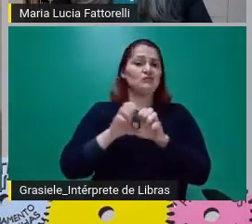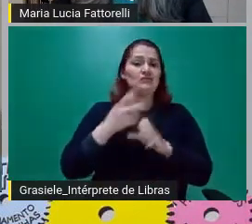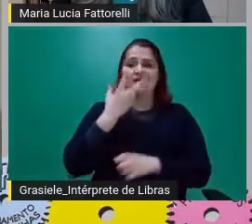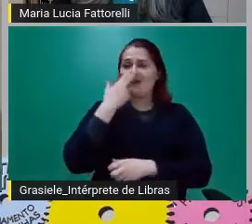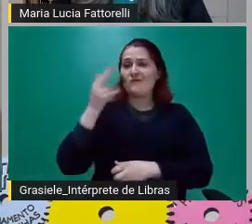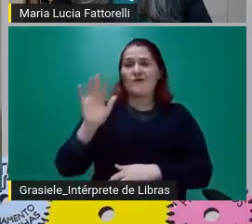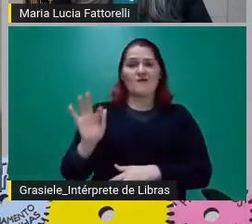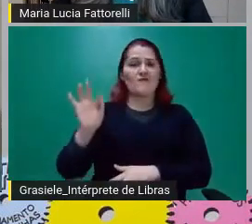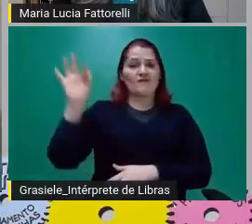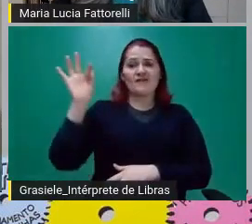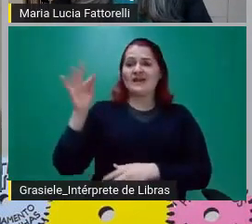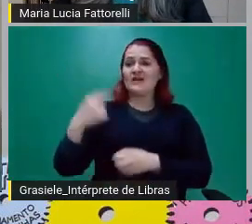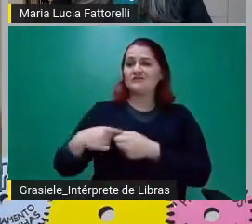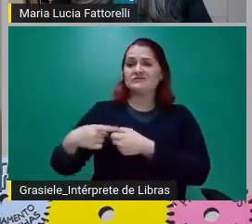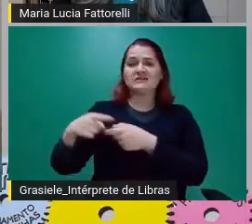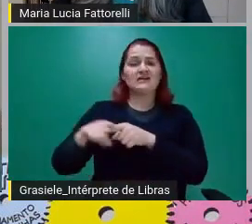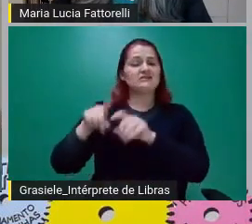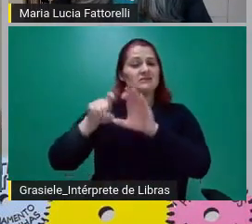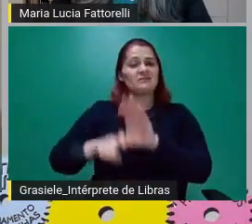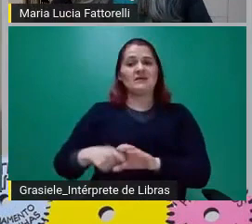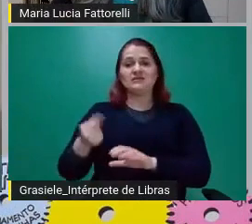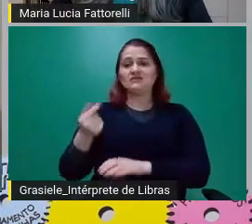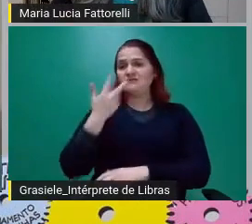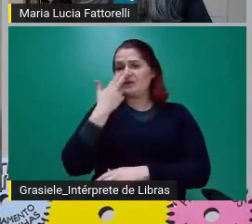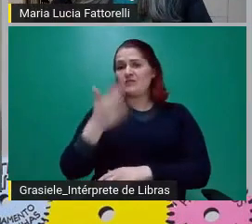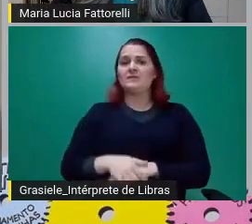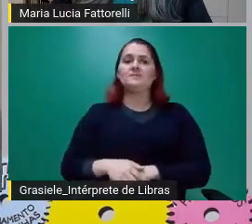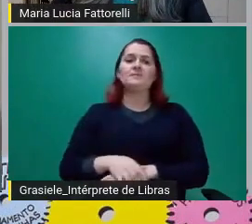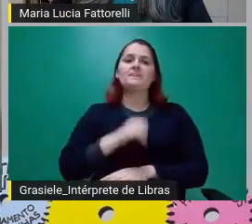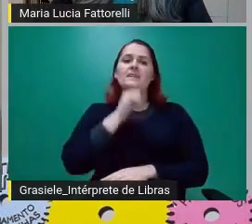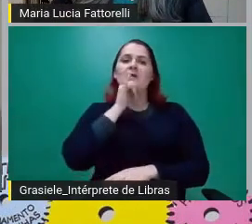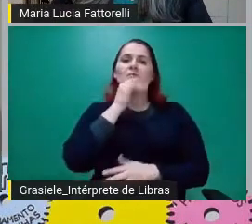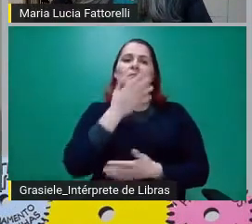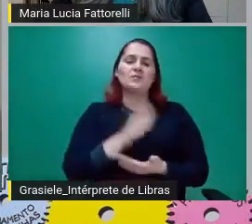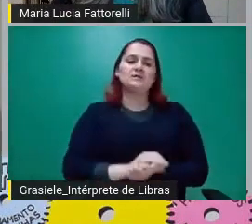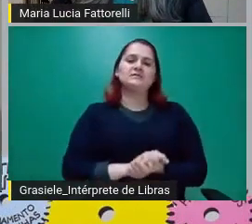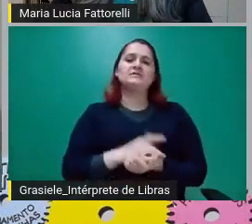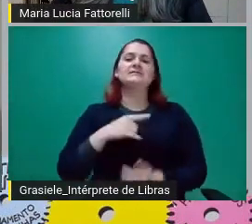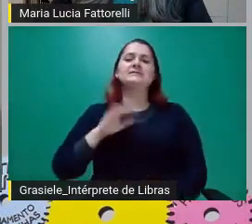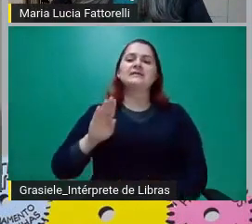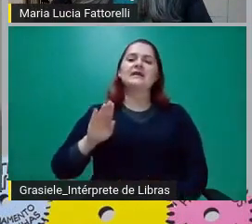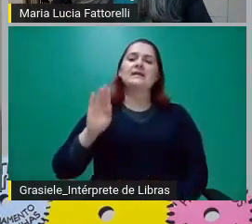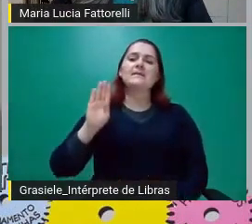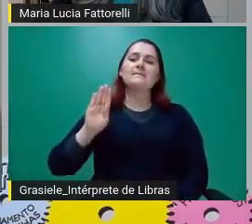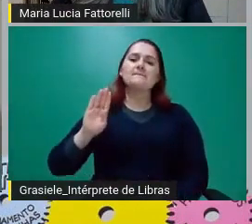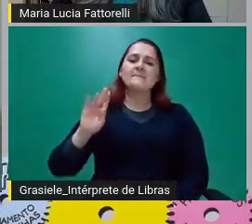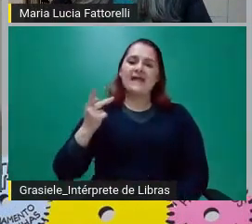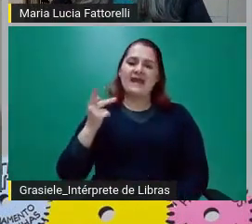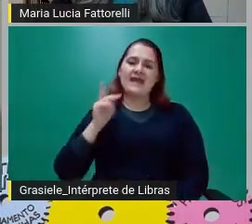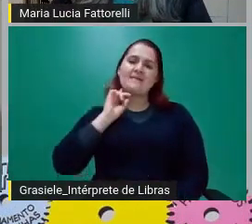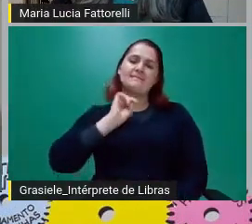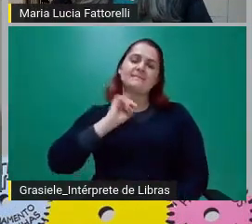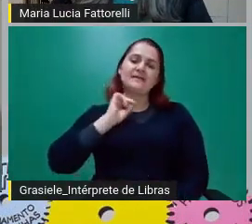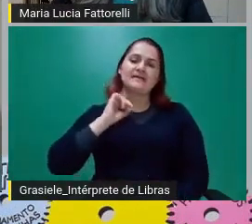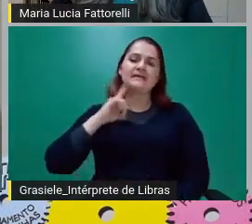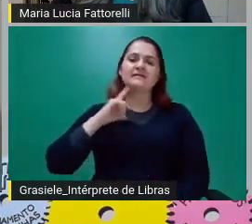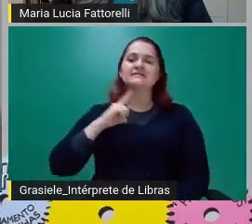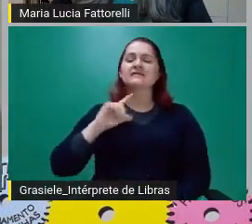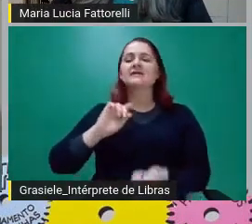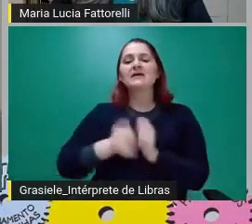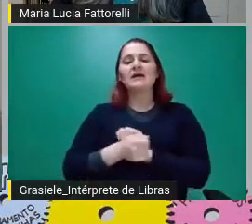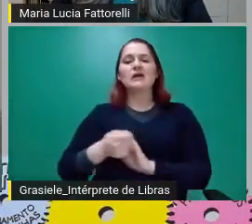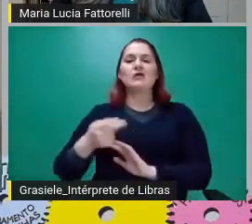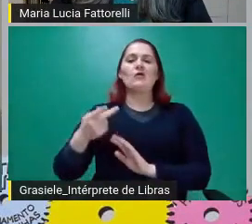municípios. Só para citar um exemplo, a securitização com a PBH Ativos lá em Belo Horizonte, a securitização em